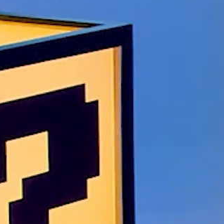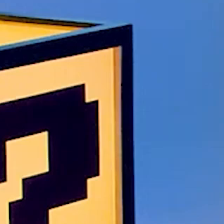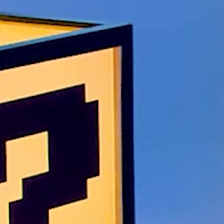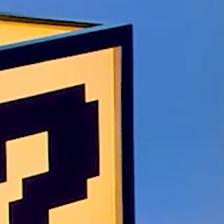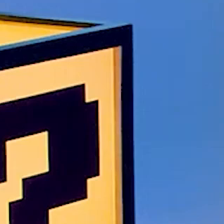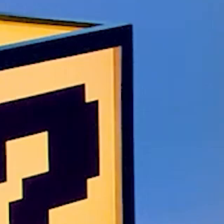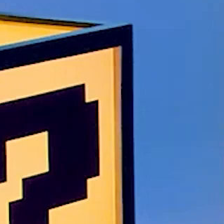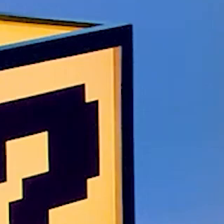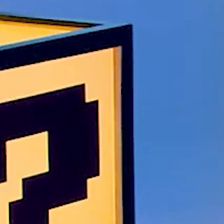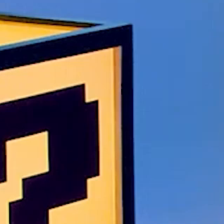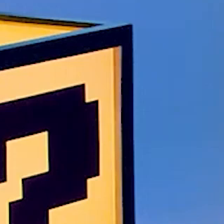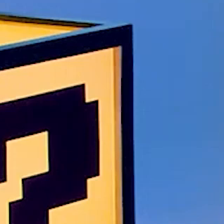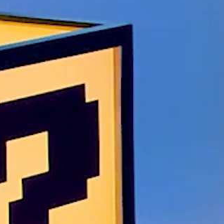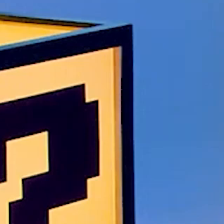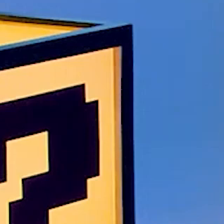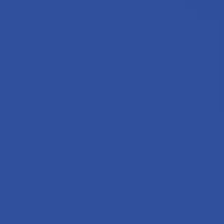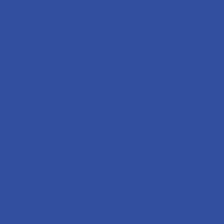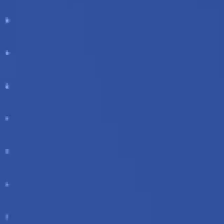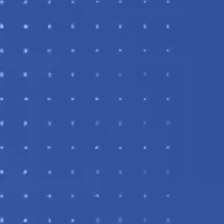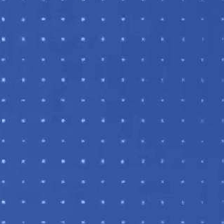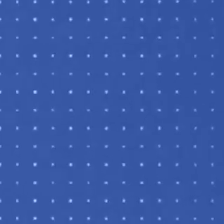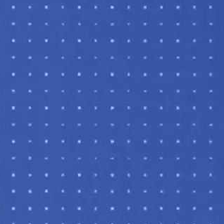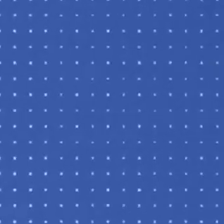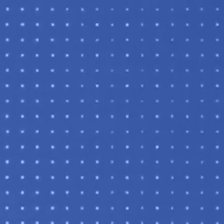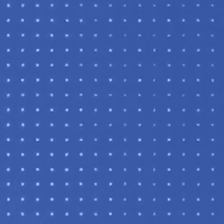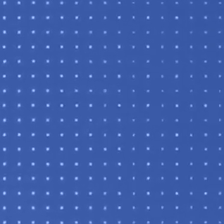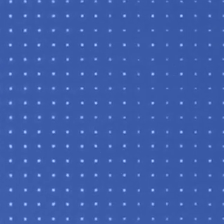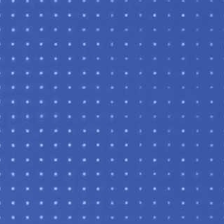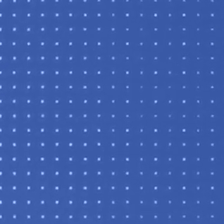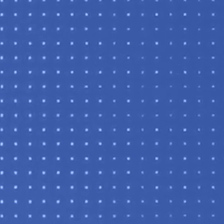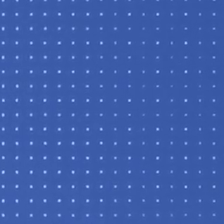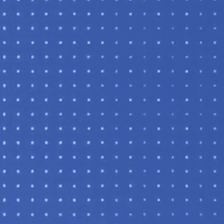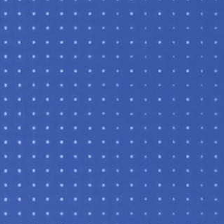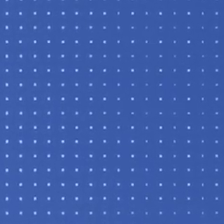principais perguntas sobre o processo eleitoral.